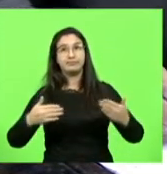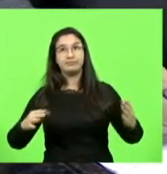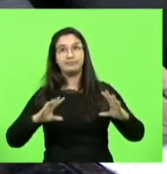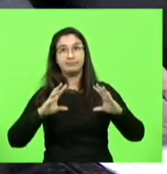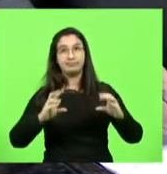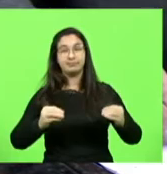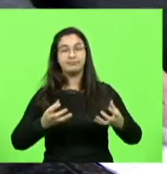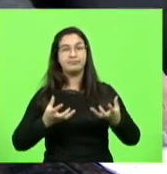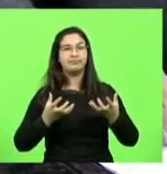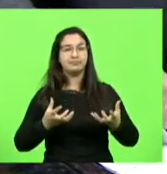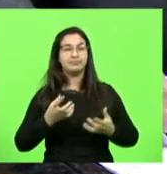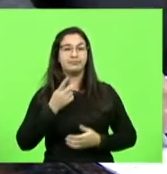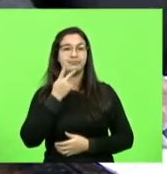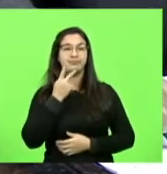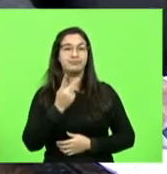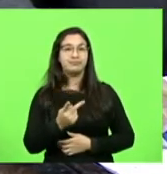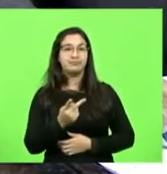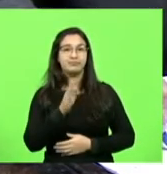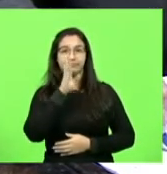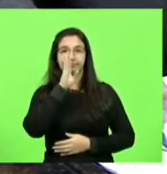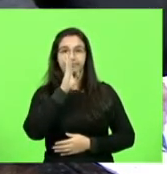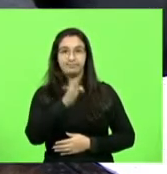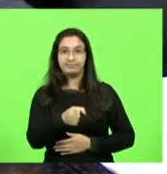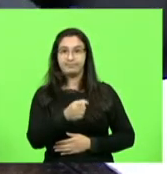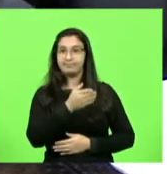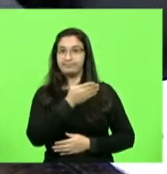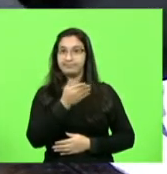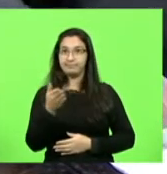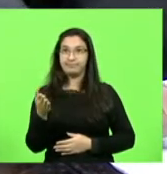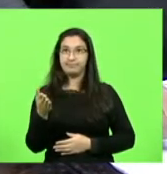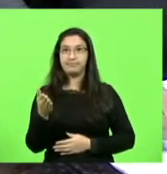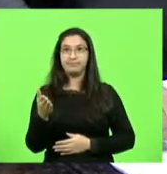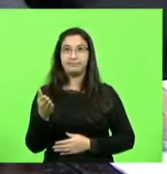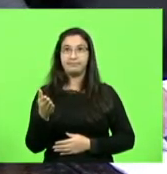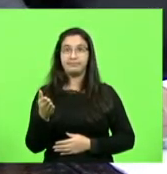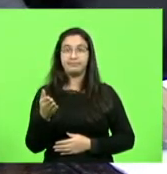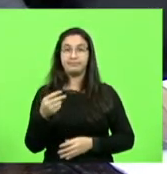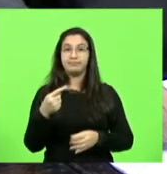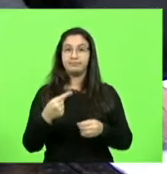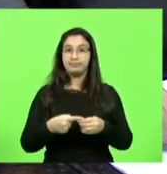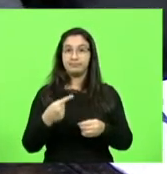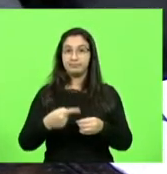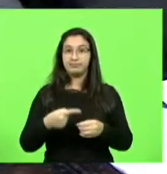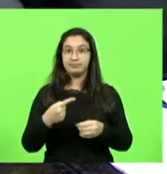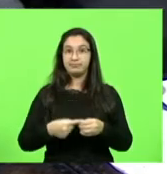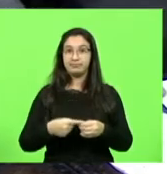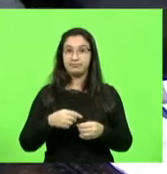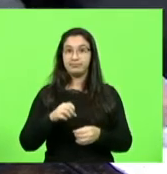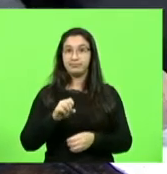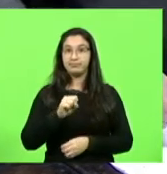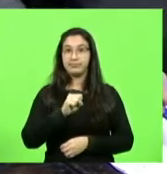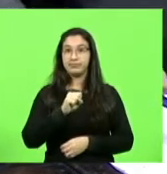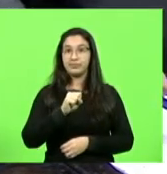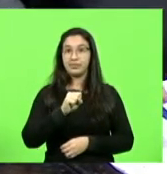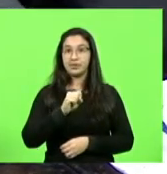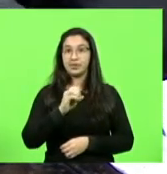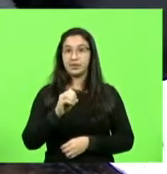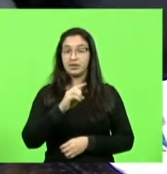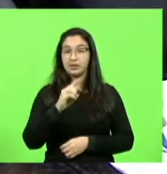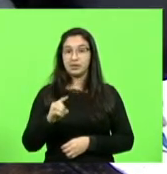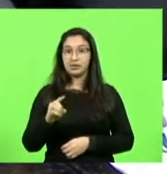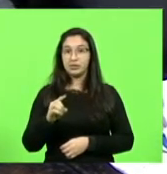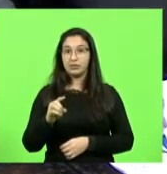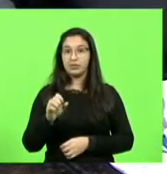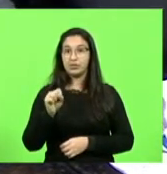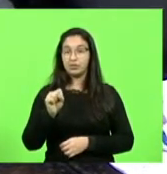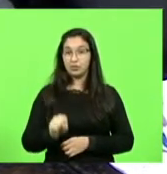quero falar diretamente aqui com os municípios de São Francisco do Sul, Balneário Barra do